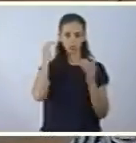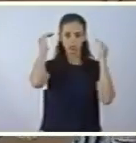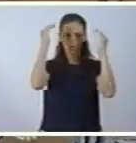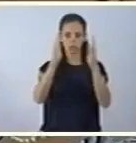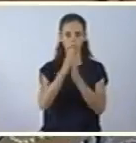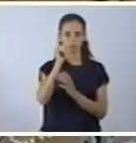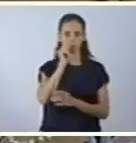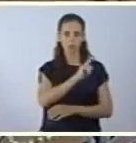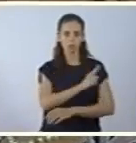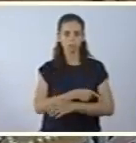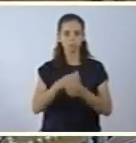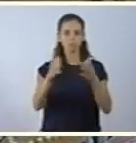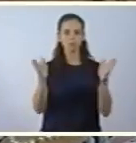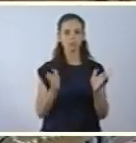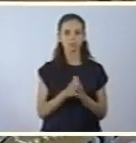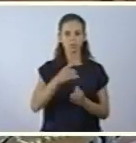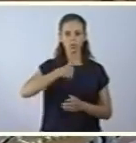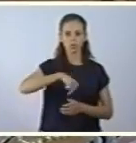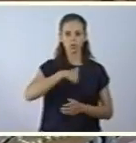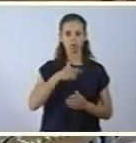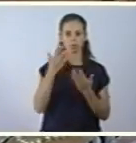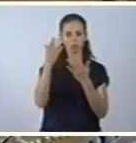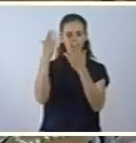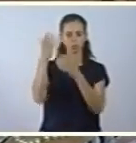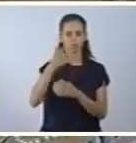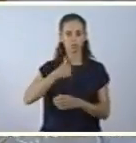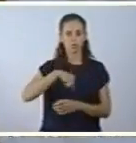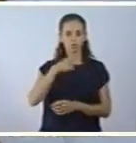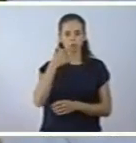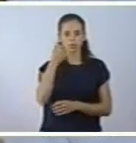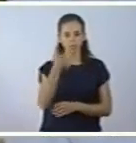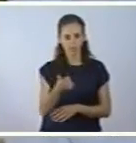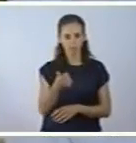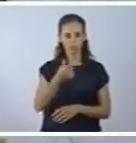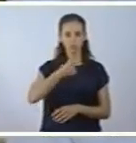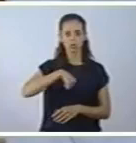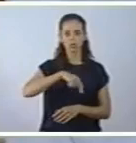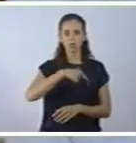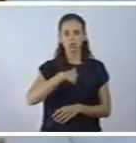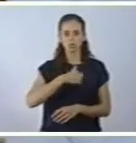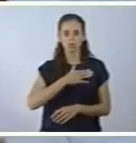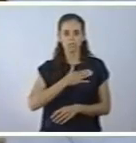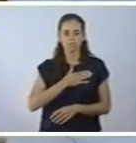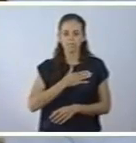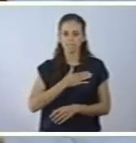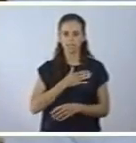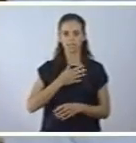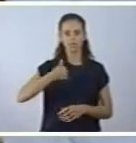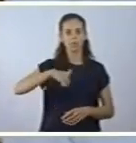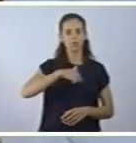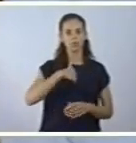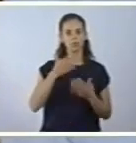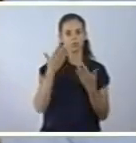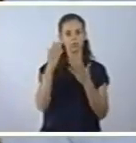Deus Pai Todo-Poderoso, nós vos louvamos, nós vos bendizemos, nós vos